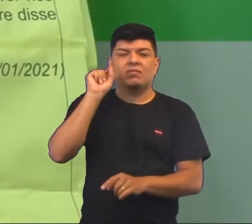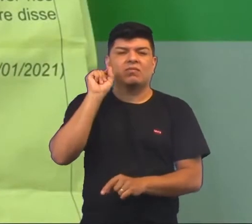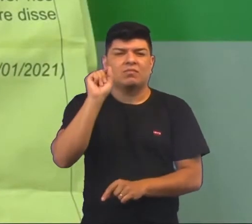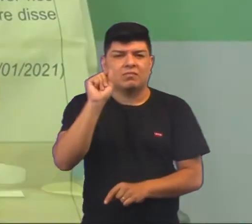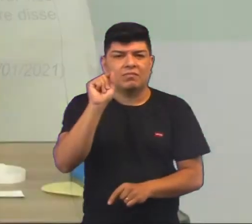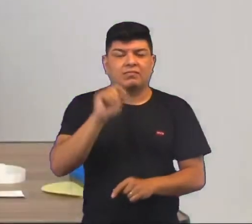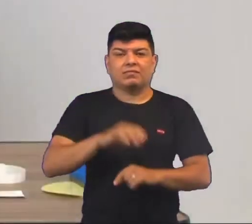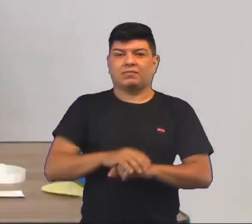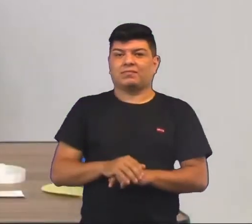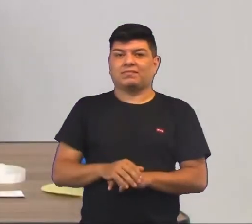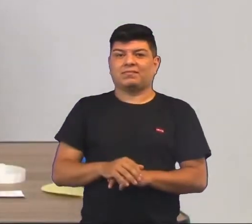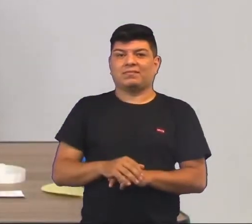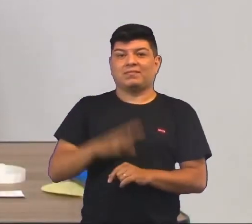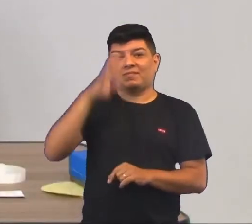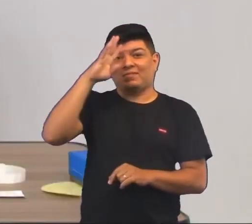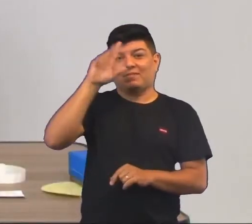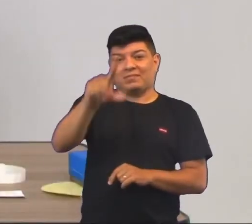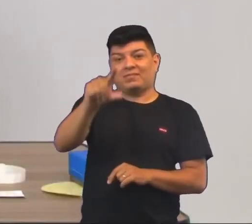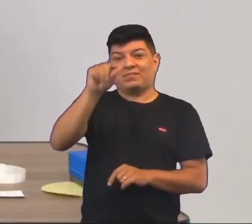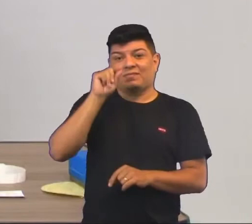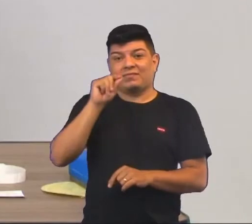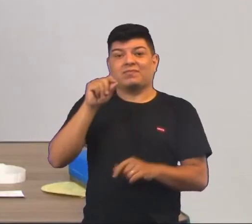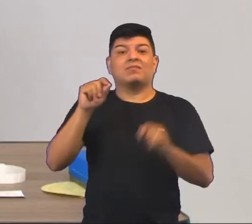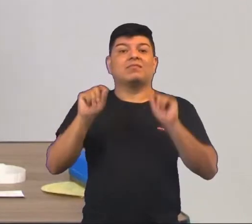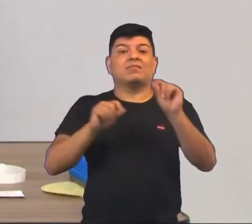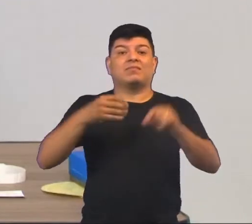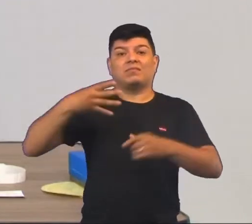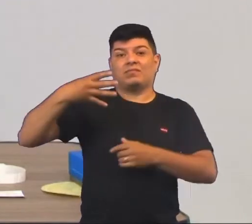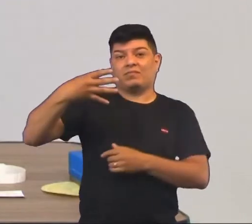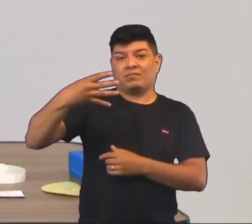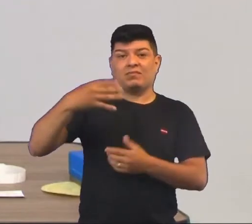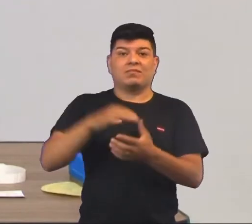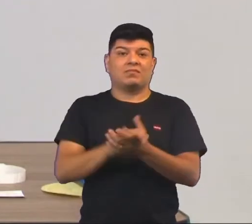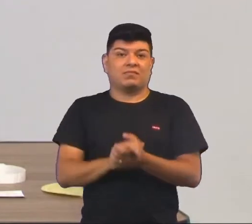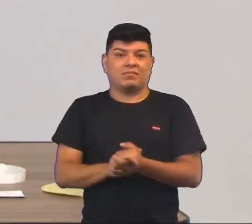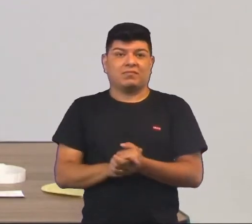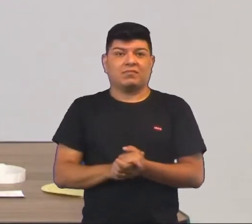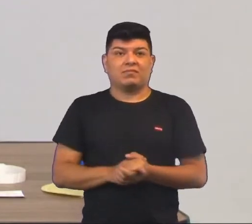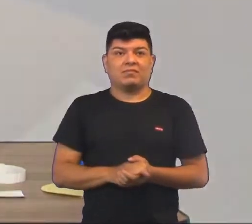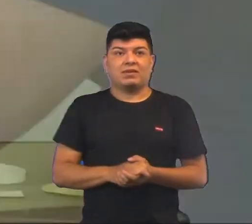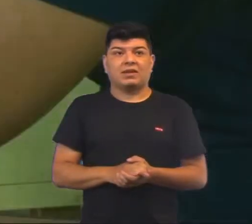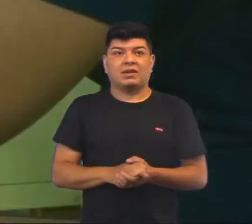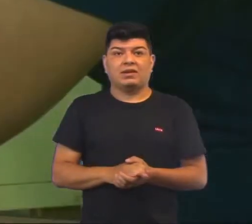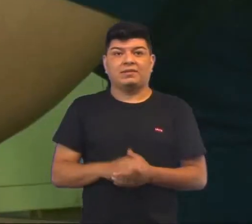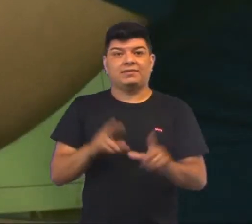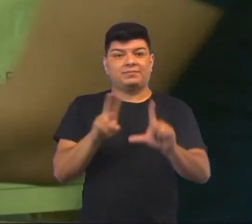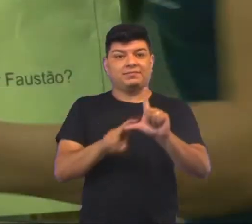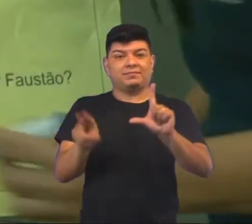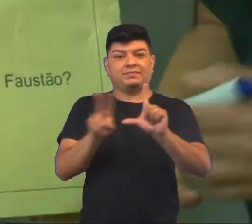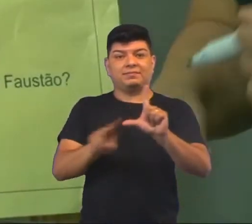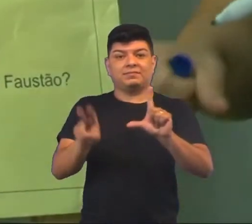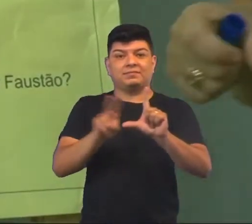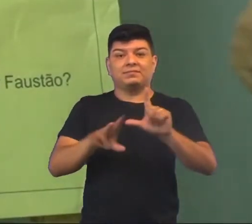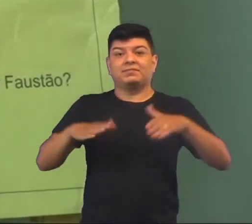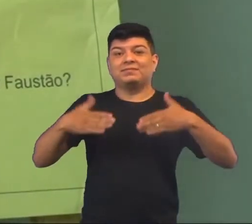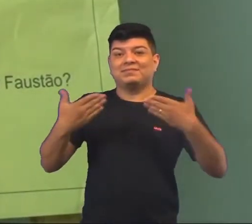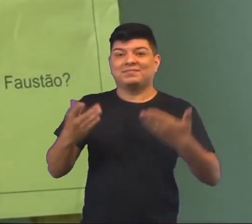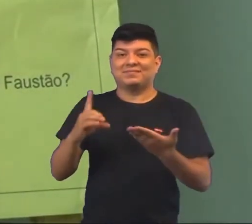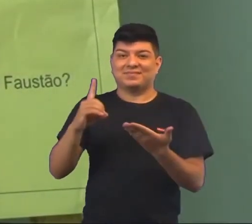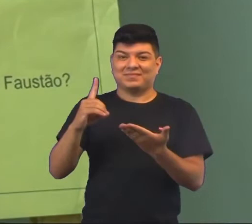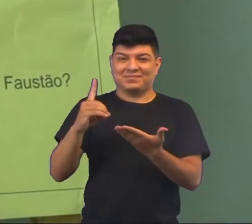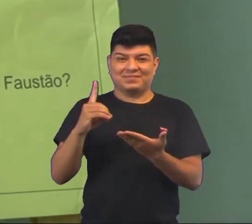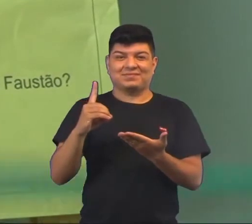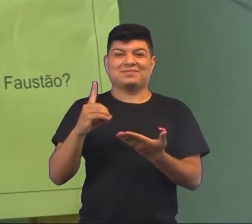que a opção que eu devo marcar aqui na questão 4 é aqui, ó, letra D,